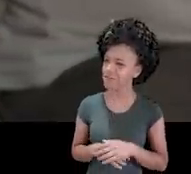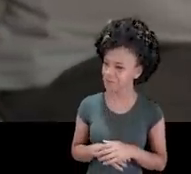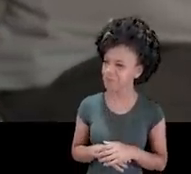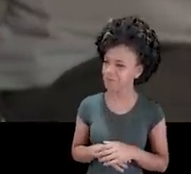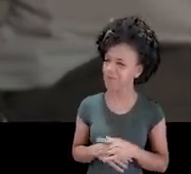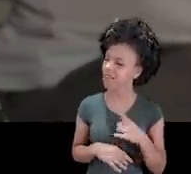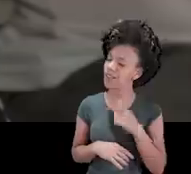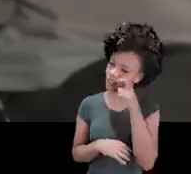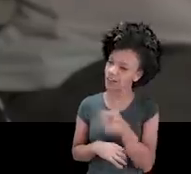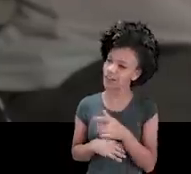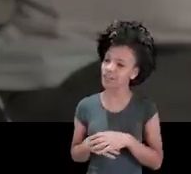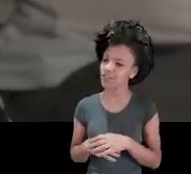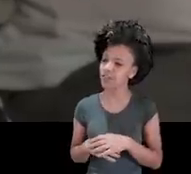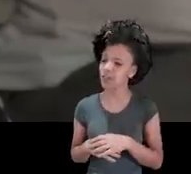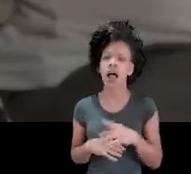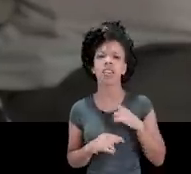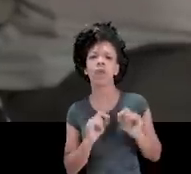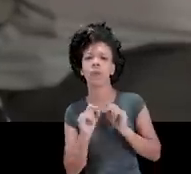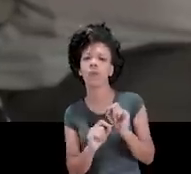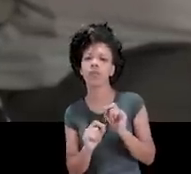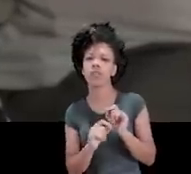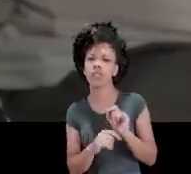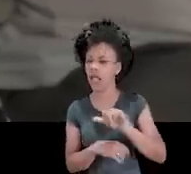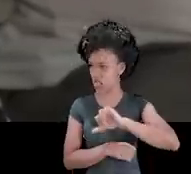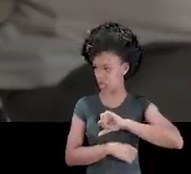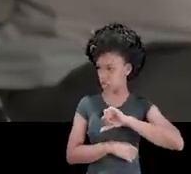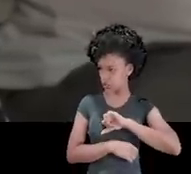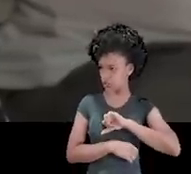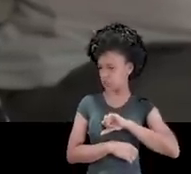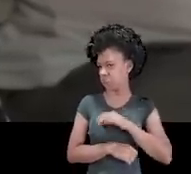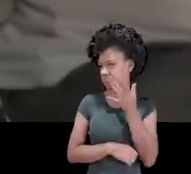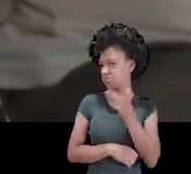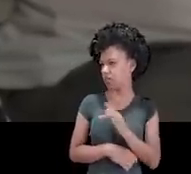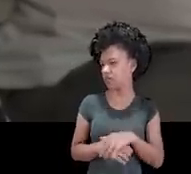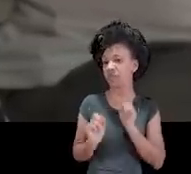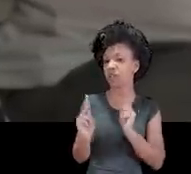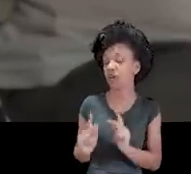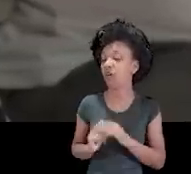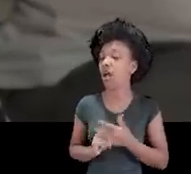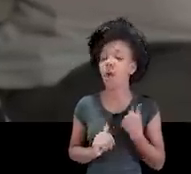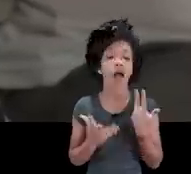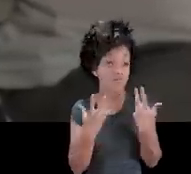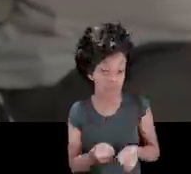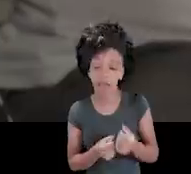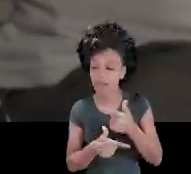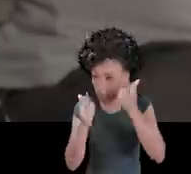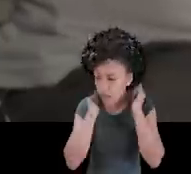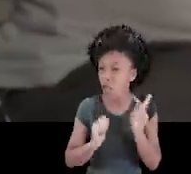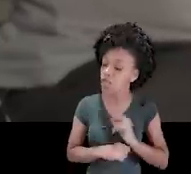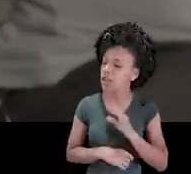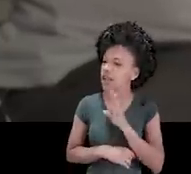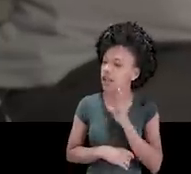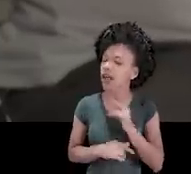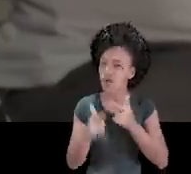essa visão muito interessante. É. Você tem alguma coisa que você vê negativo, assim, às vezes, sei lá. Tá, topei a decisão de ser careca. Nossa, que